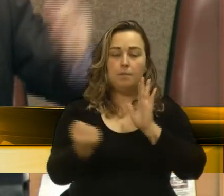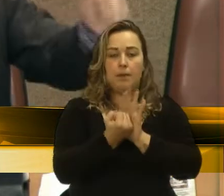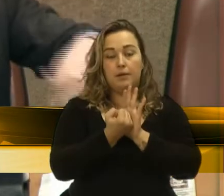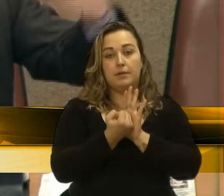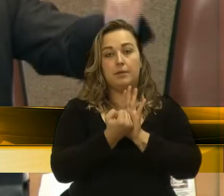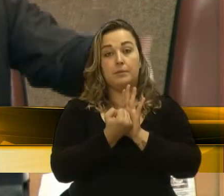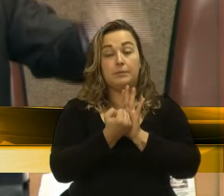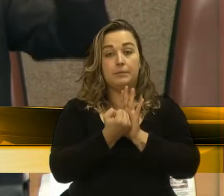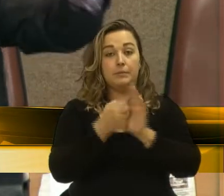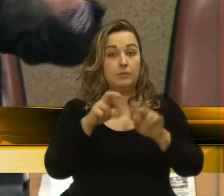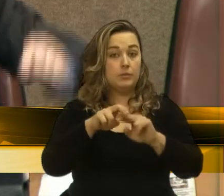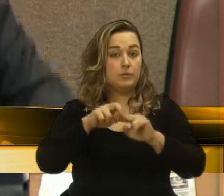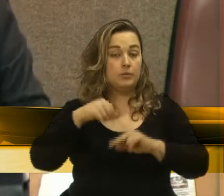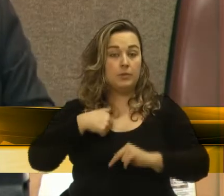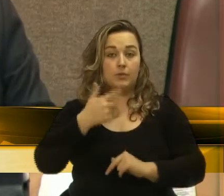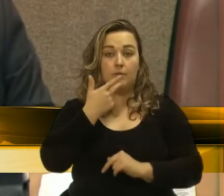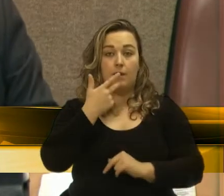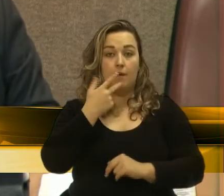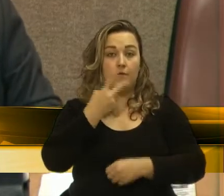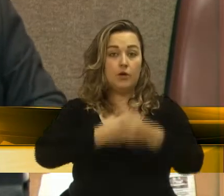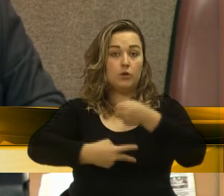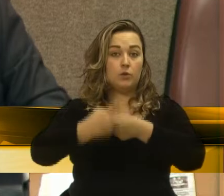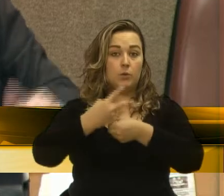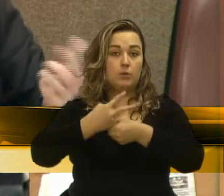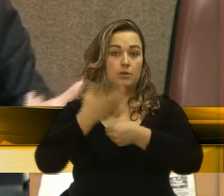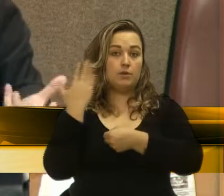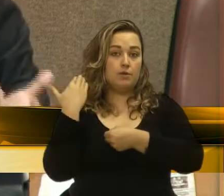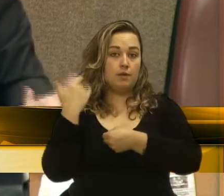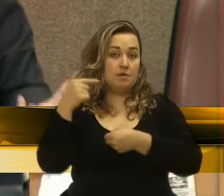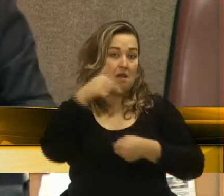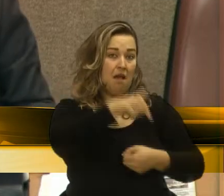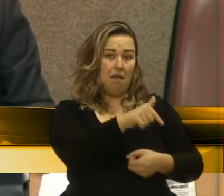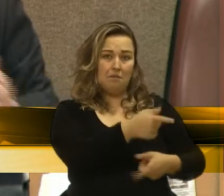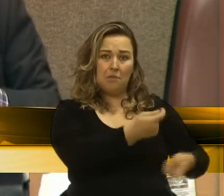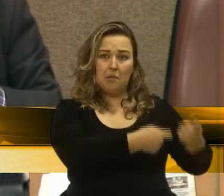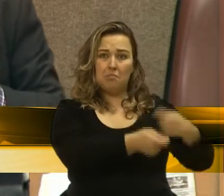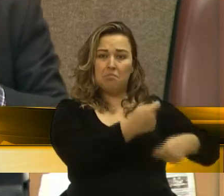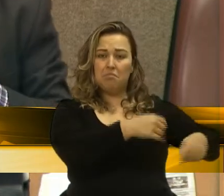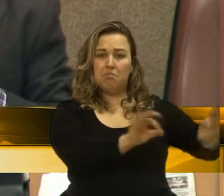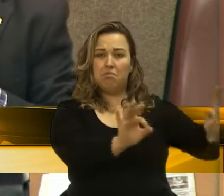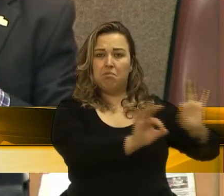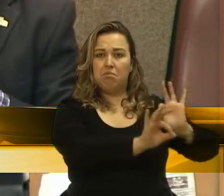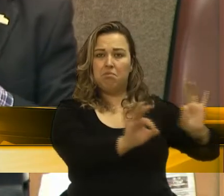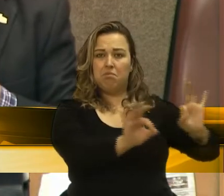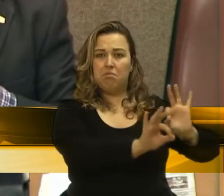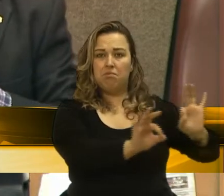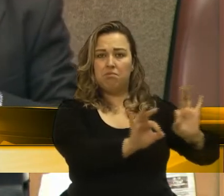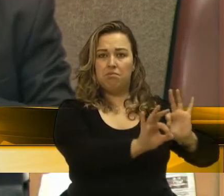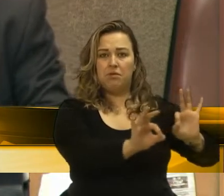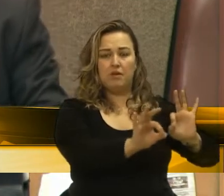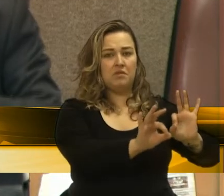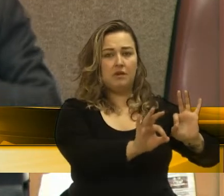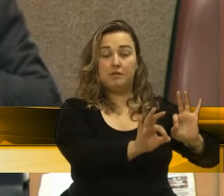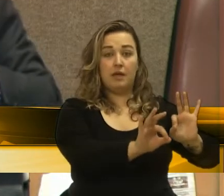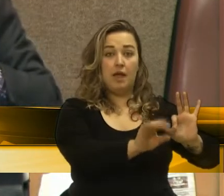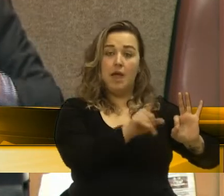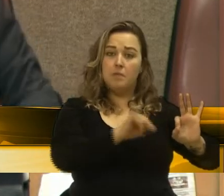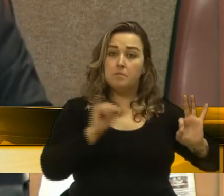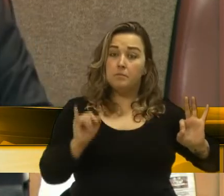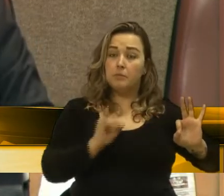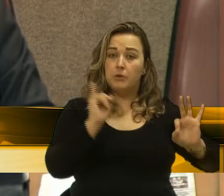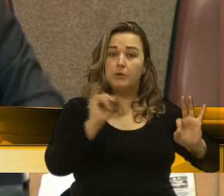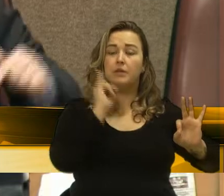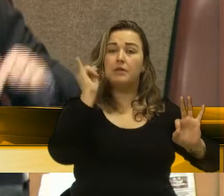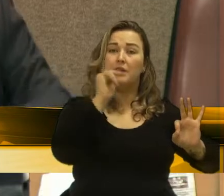E era isso que eu falava 2 anos atrás, e que essa administração não fez ainda. Não me importa se as outras não fizeram, erro das outras